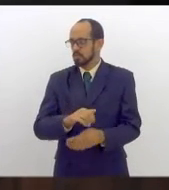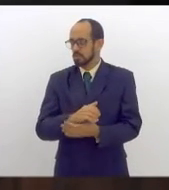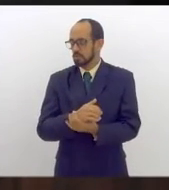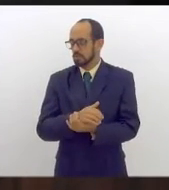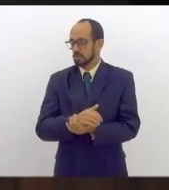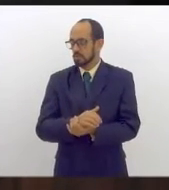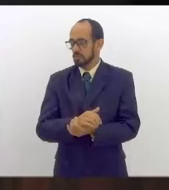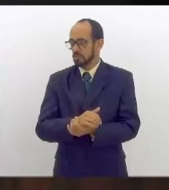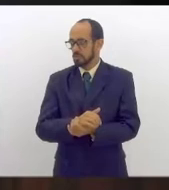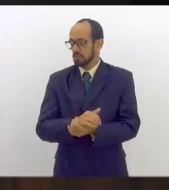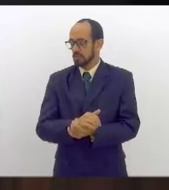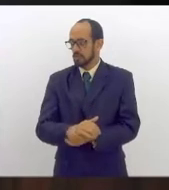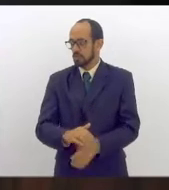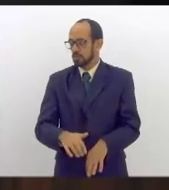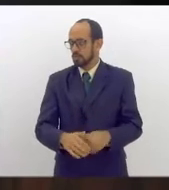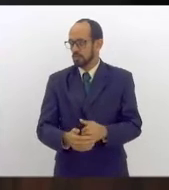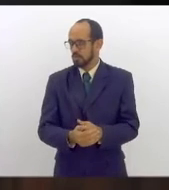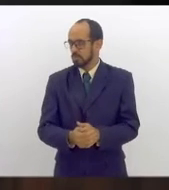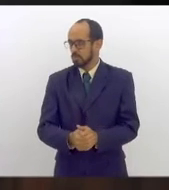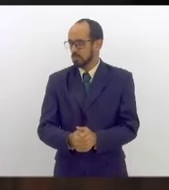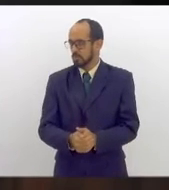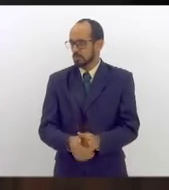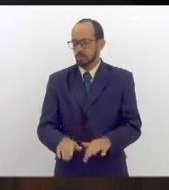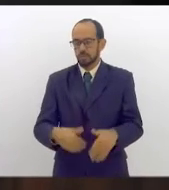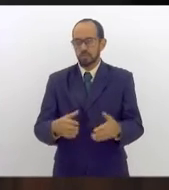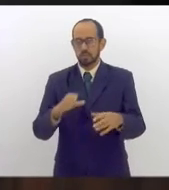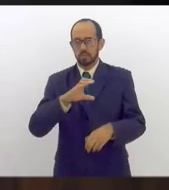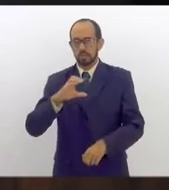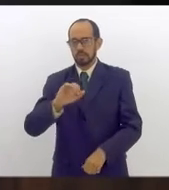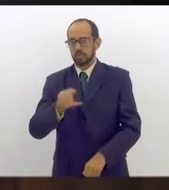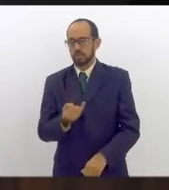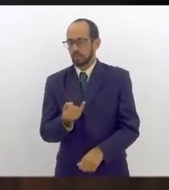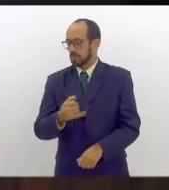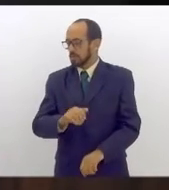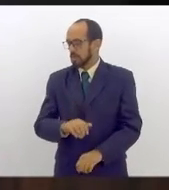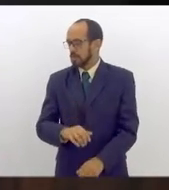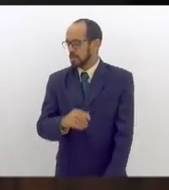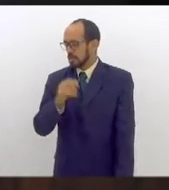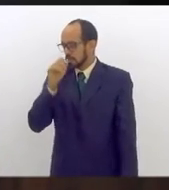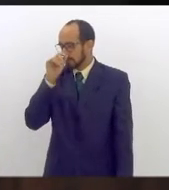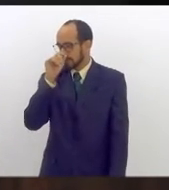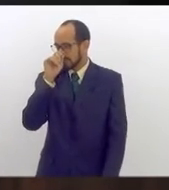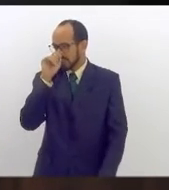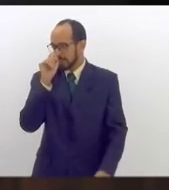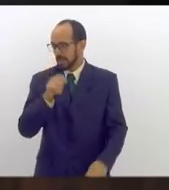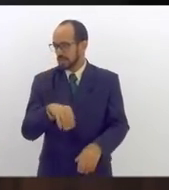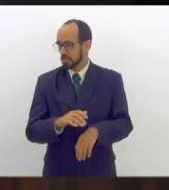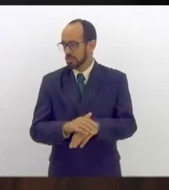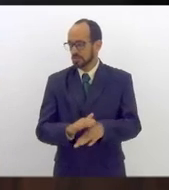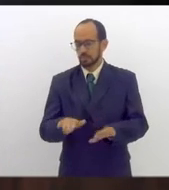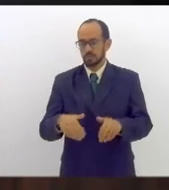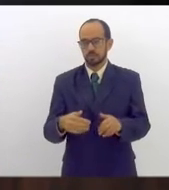Luiz Paulo. Pendentes de parecer das comissões de Constituição e Justiça, combate à discriminação de